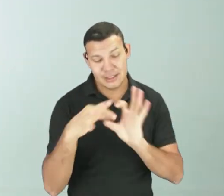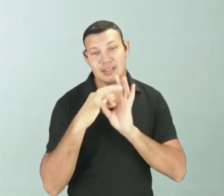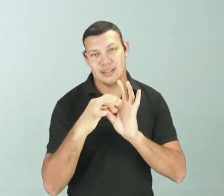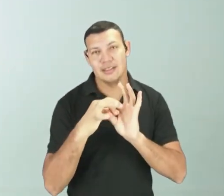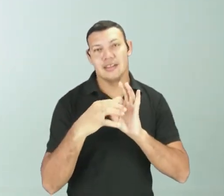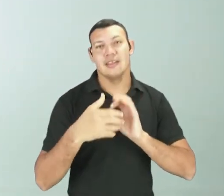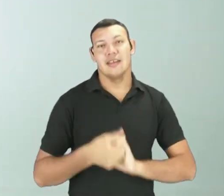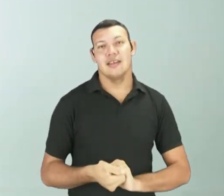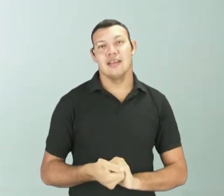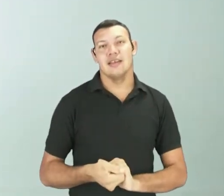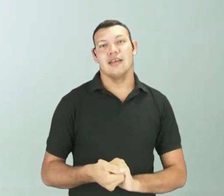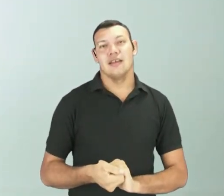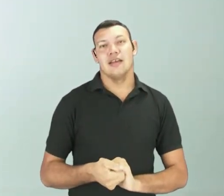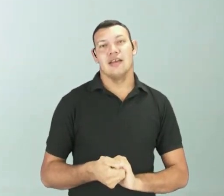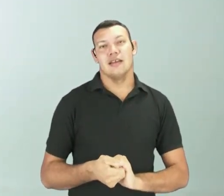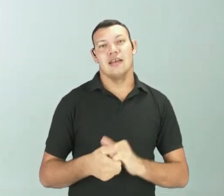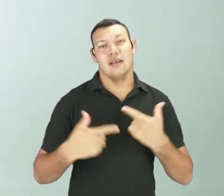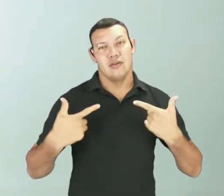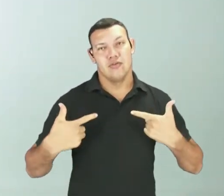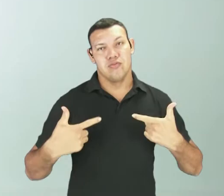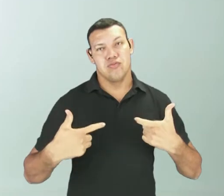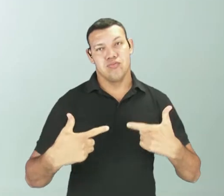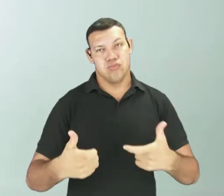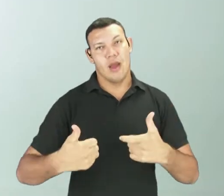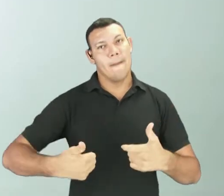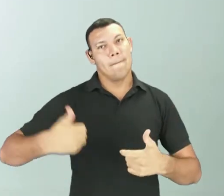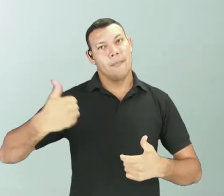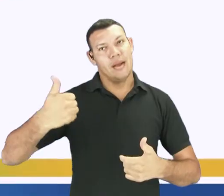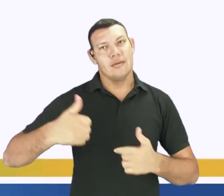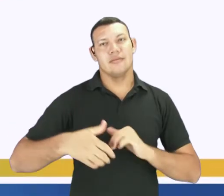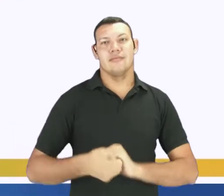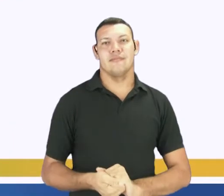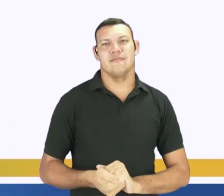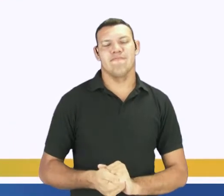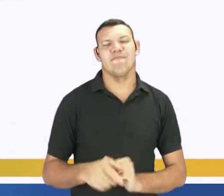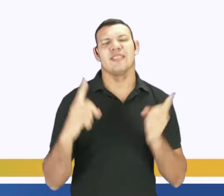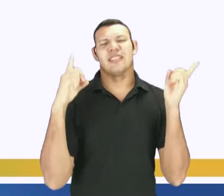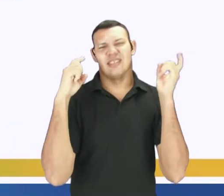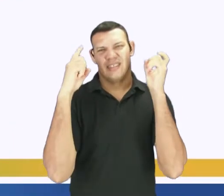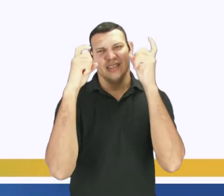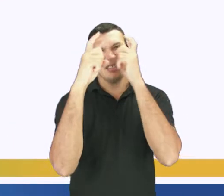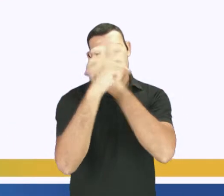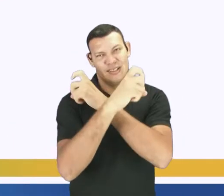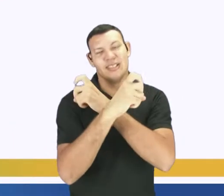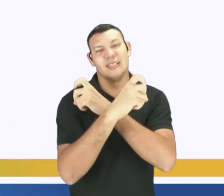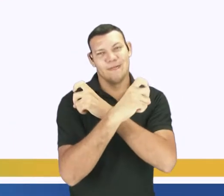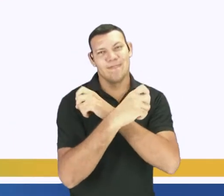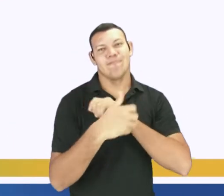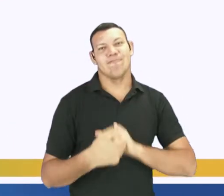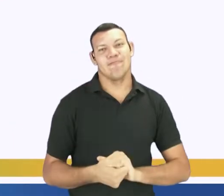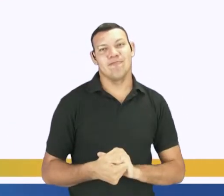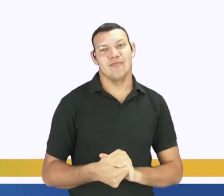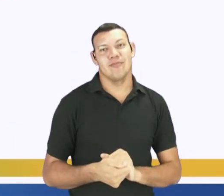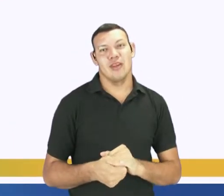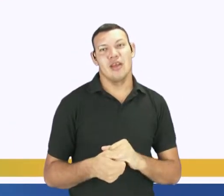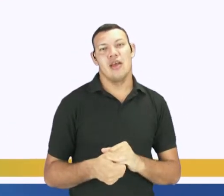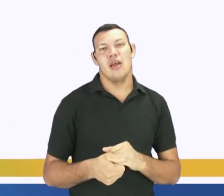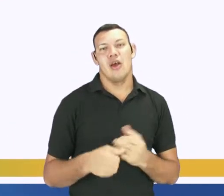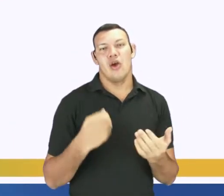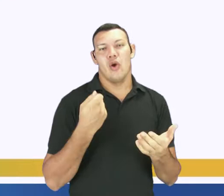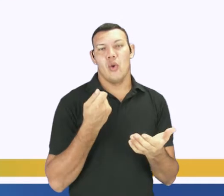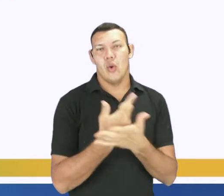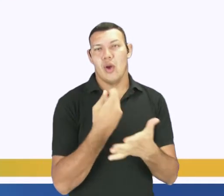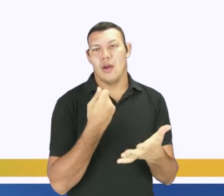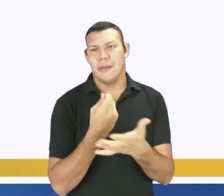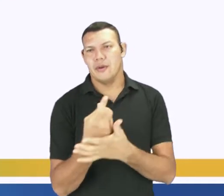Primeira Guerra Mundial. Porque com a Primeira Guerra Mundial, ficou muito difícil importar produtos de fora, ficou muito difícil